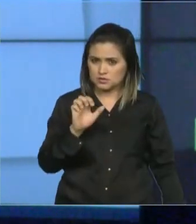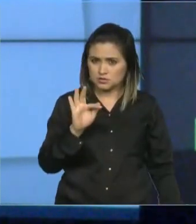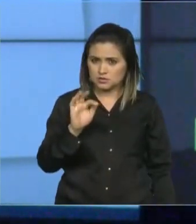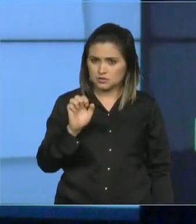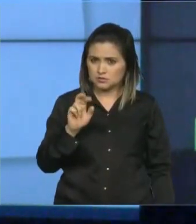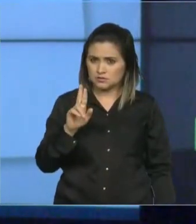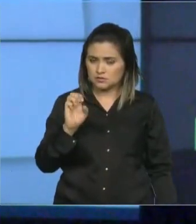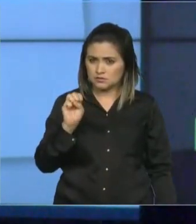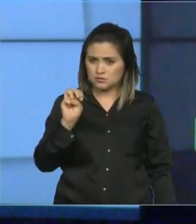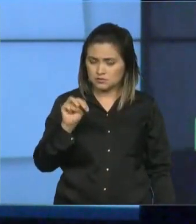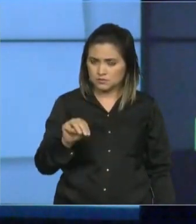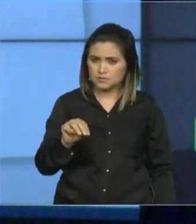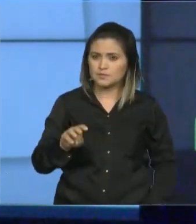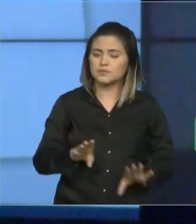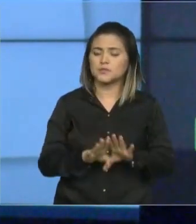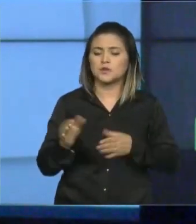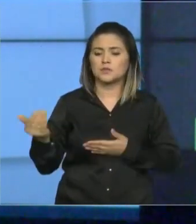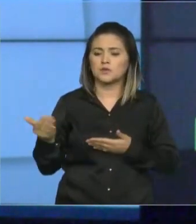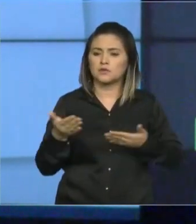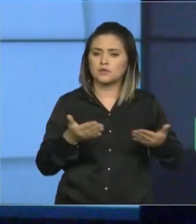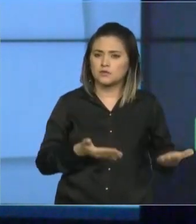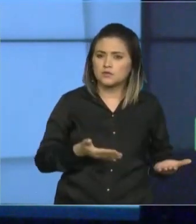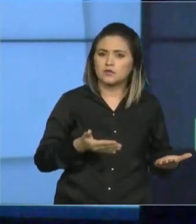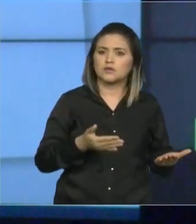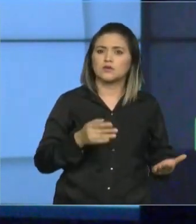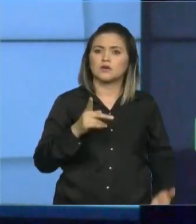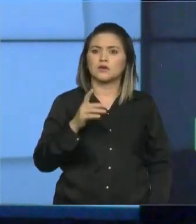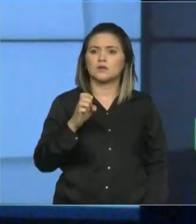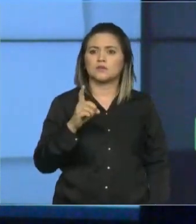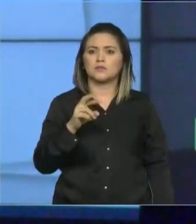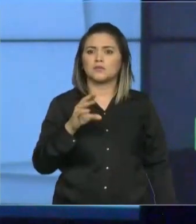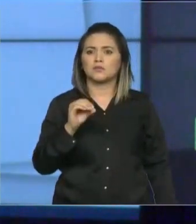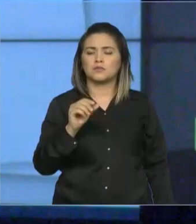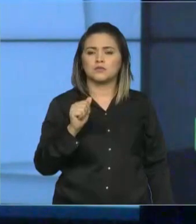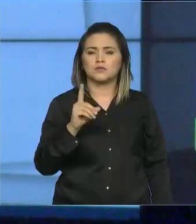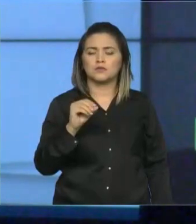sindicância o delegado Pedro Adão para prestar esclarecimentos nesta casa,